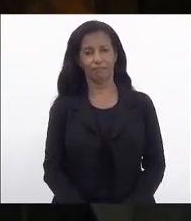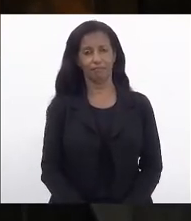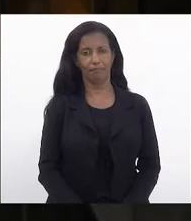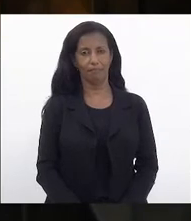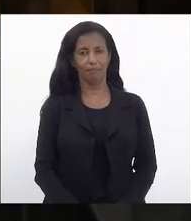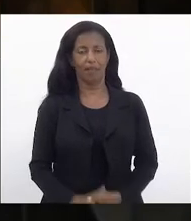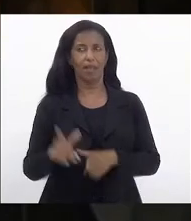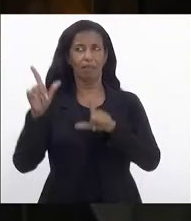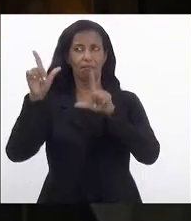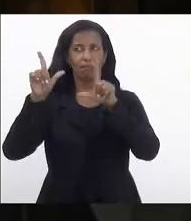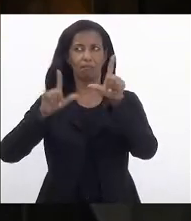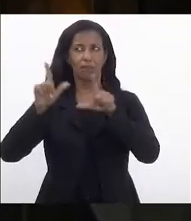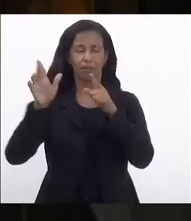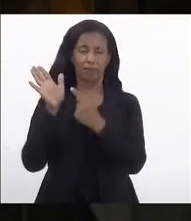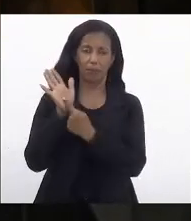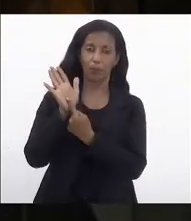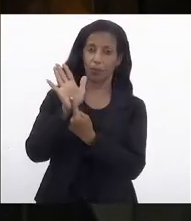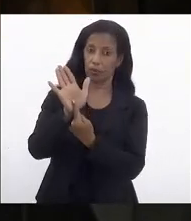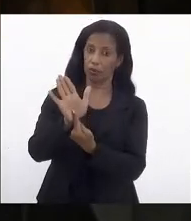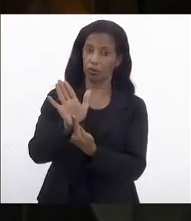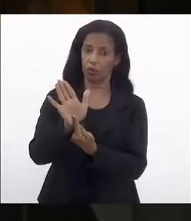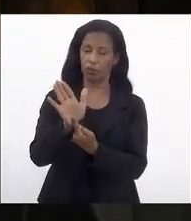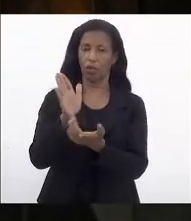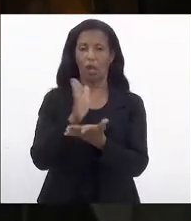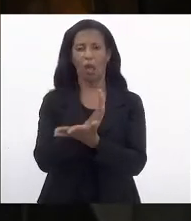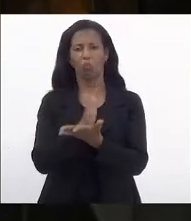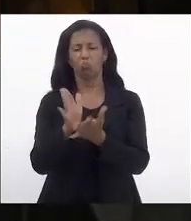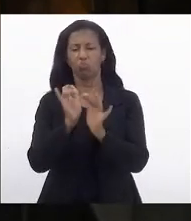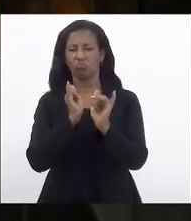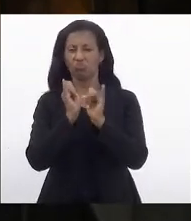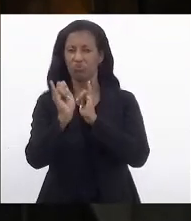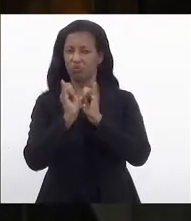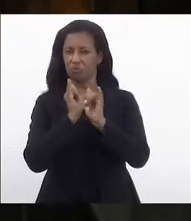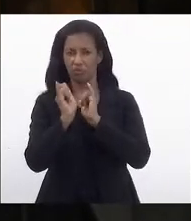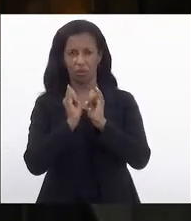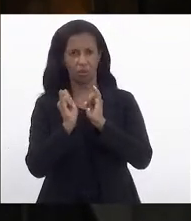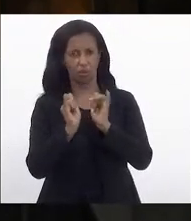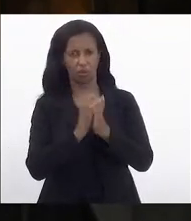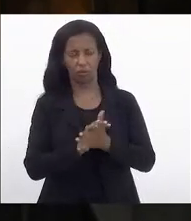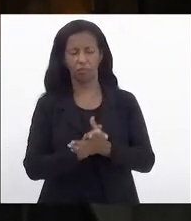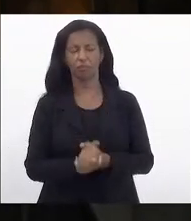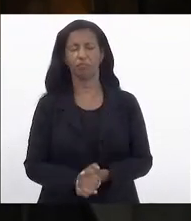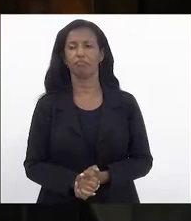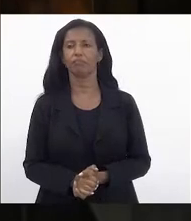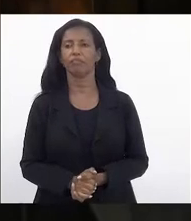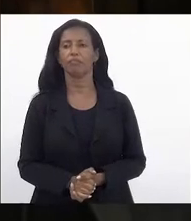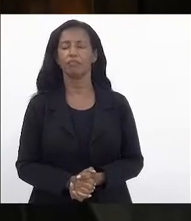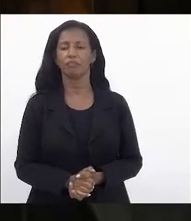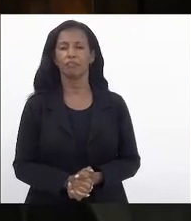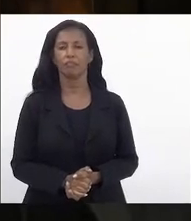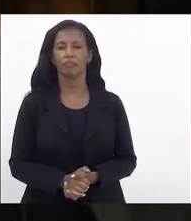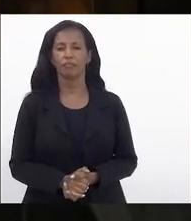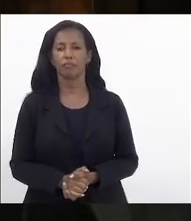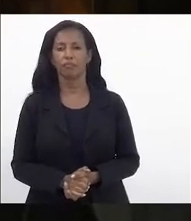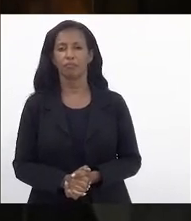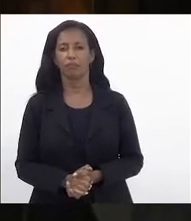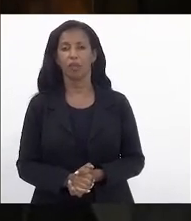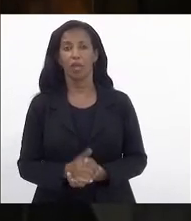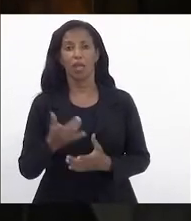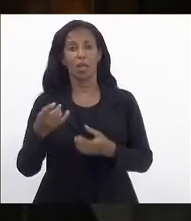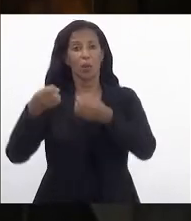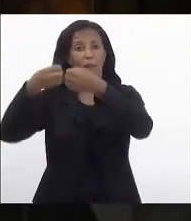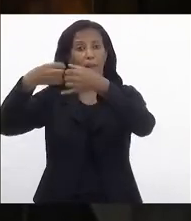estimou através de algum informe sem precisão da fazenda e um